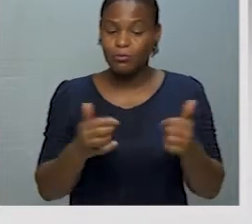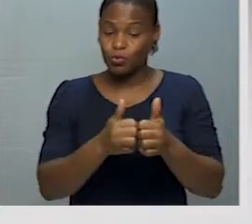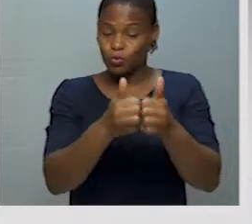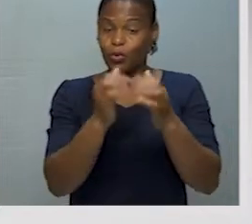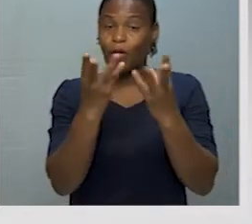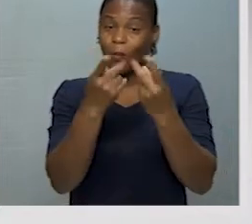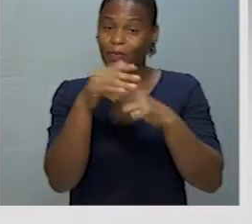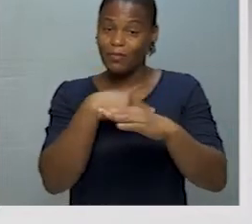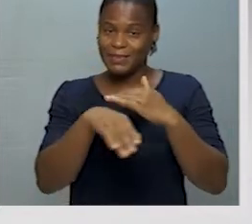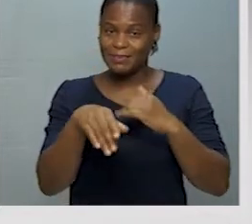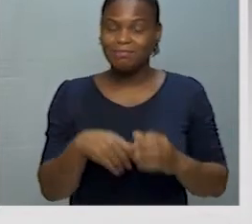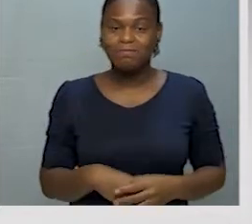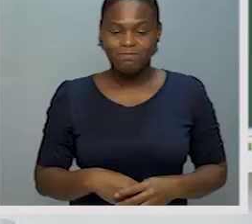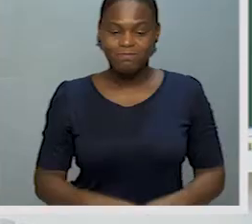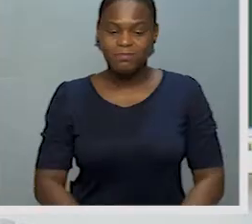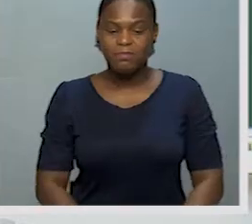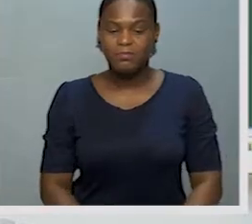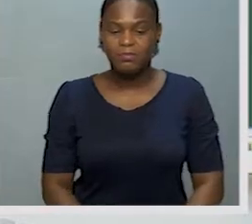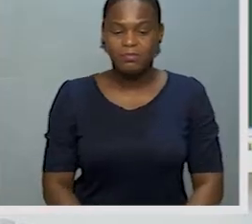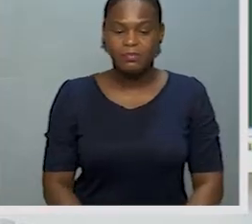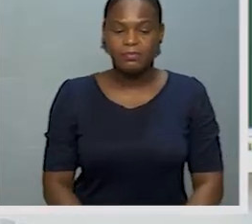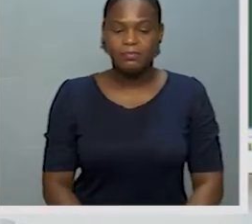Vamos lá, juntos.